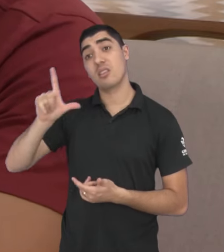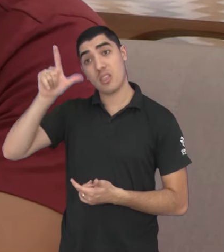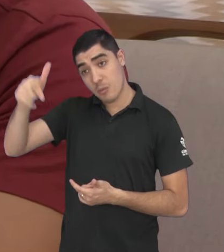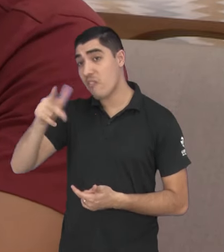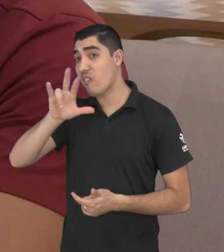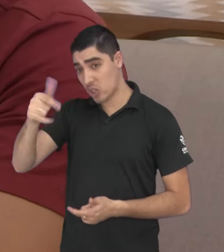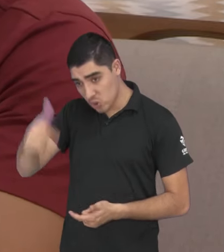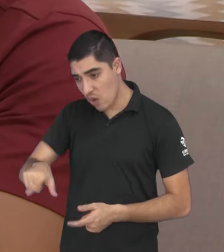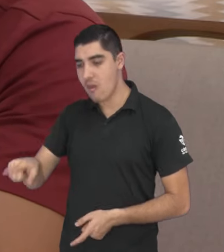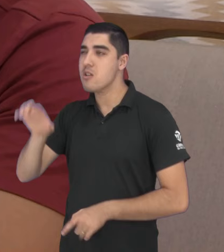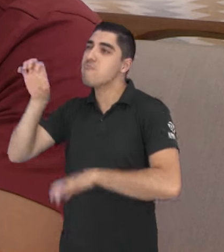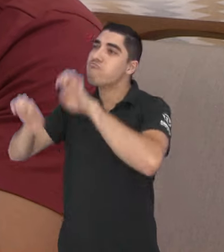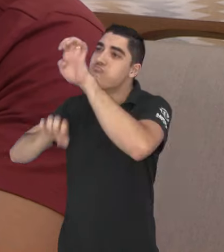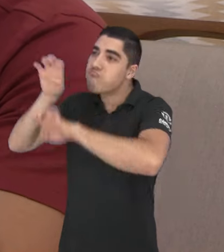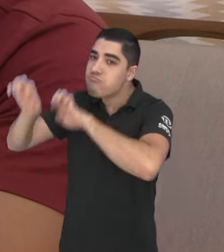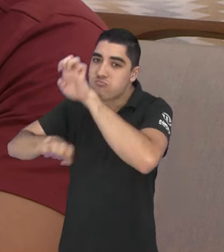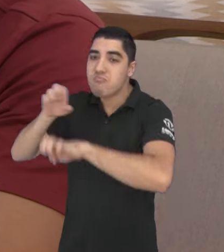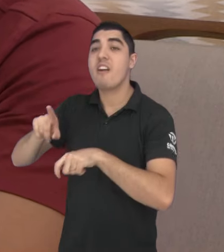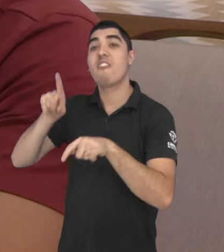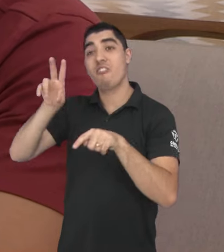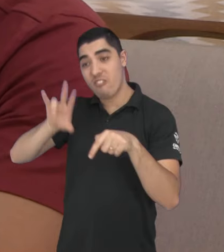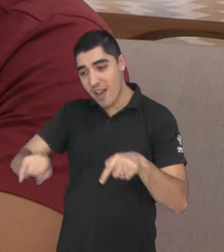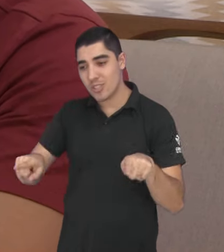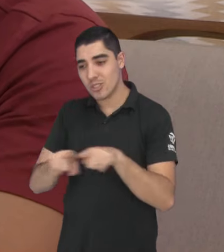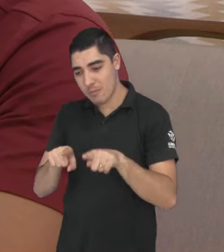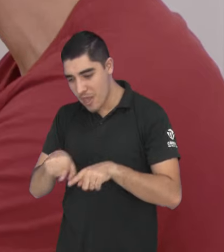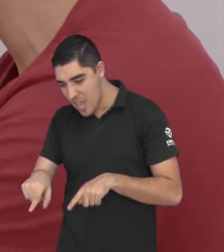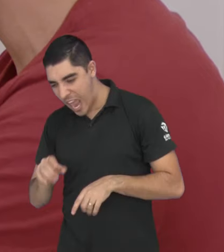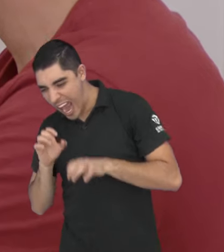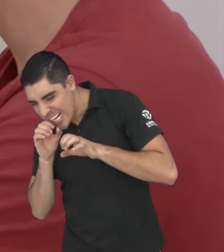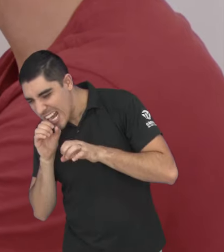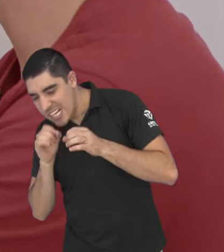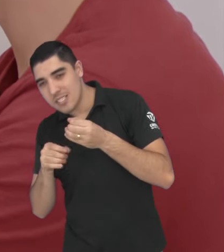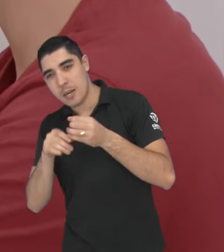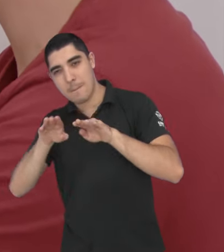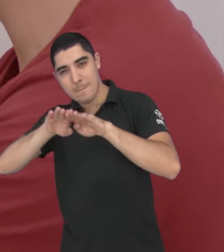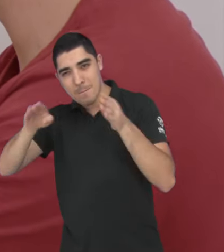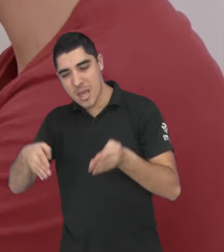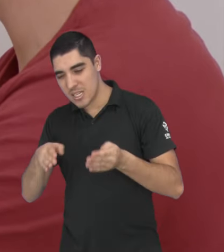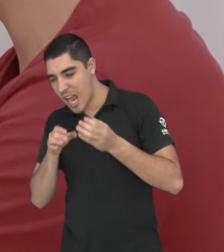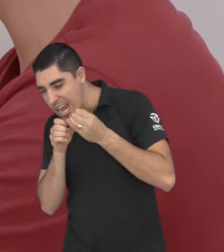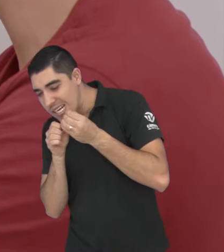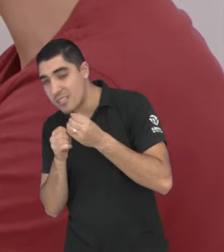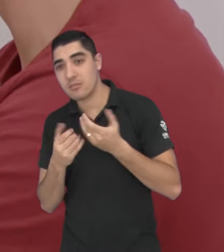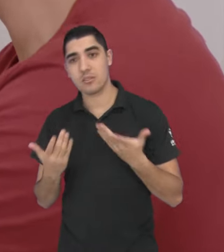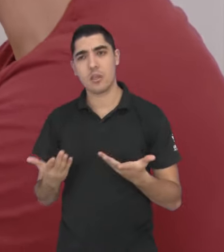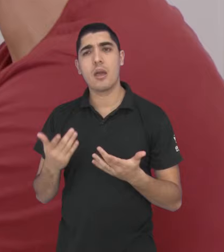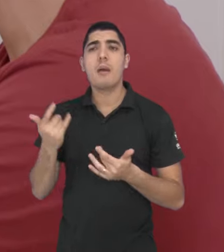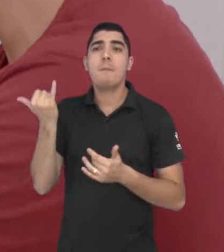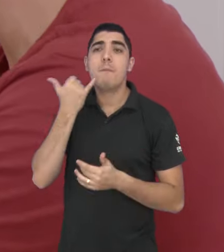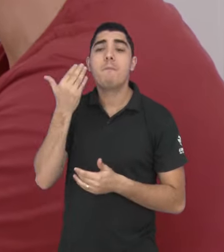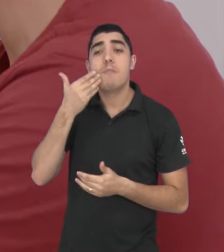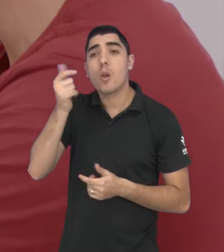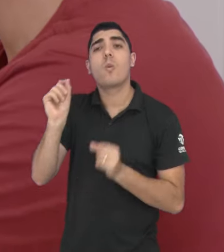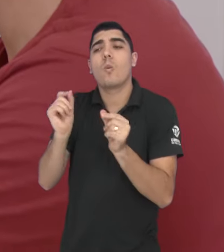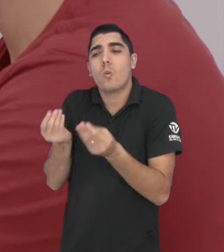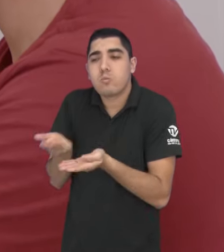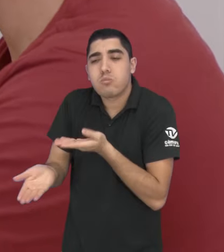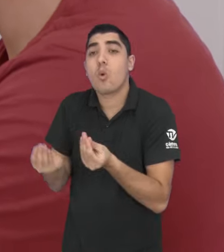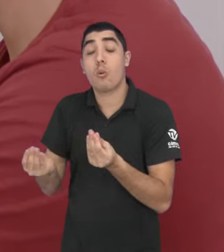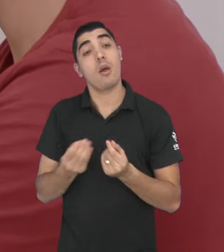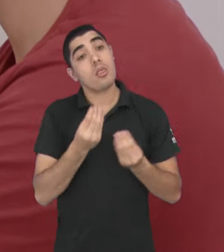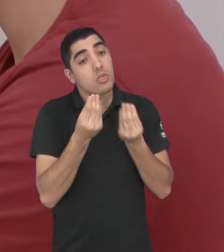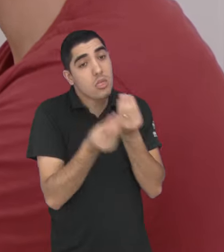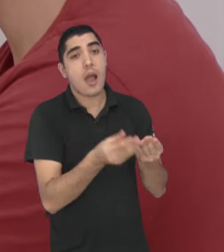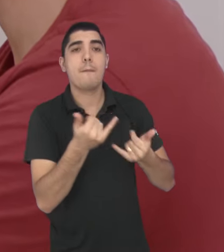arranhar seu sofá outra vez, o cachorro vai roer o cantinho da mesa de novo. Então, legal é redirecionar a atenção com um brinquedo, é isso? É isso, isso. Chama